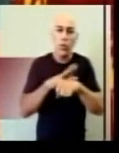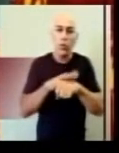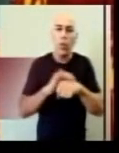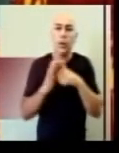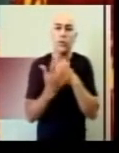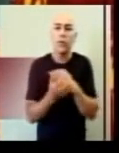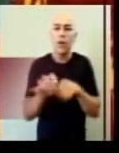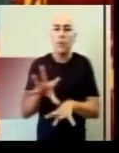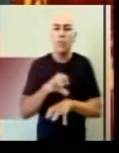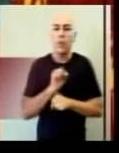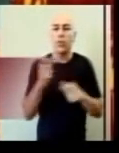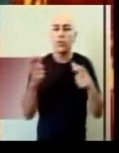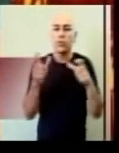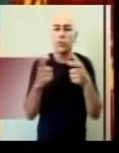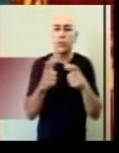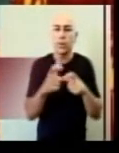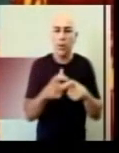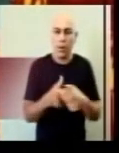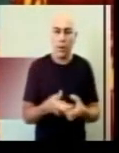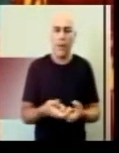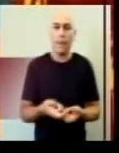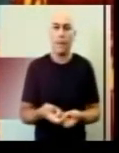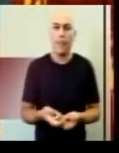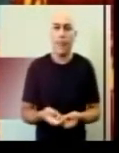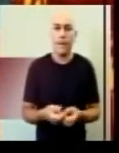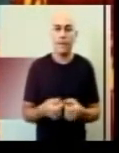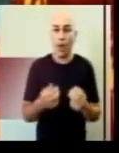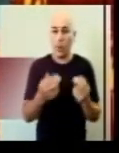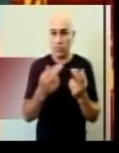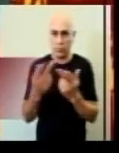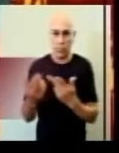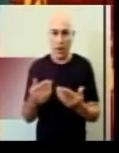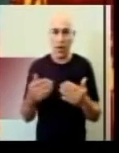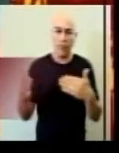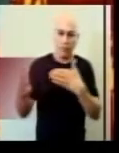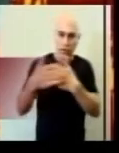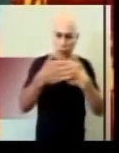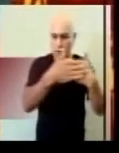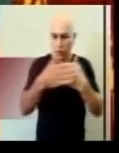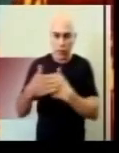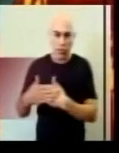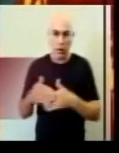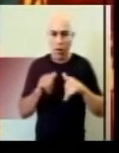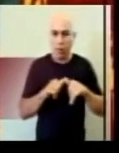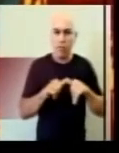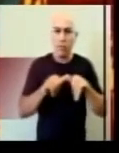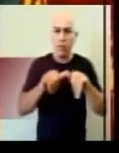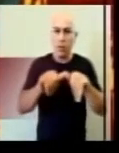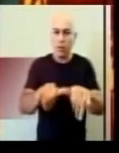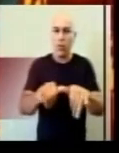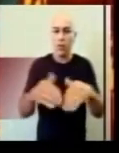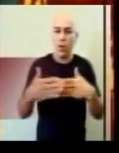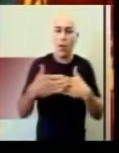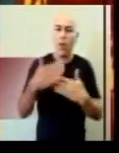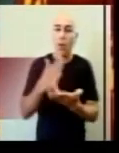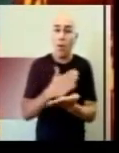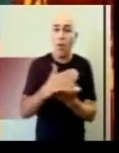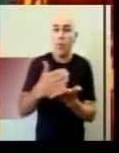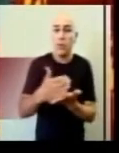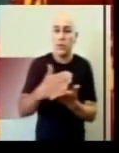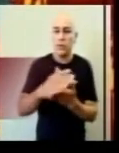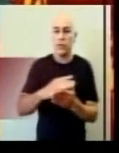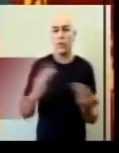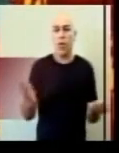conseguiu relacionar a redução entre os dois fatos, porque o fechamento dos supermercados ele se iniciou uma semana